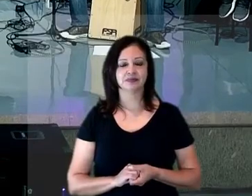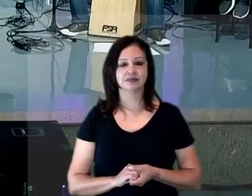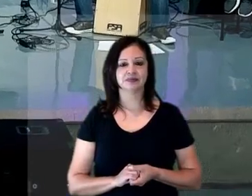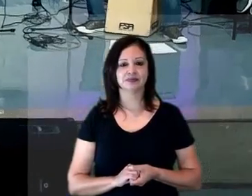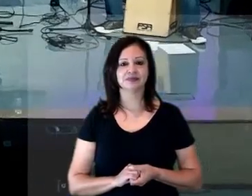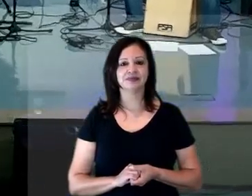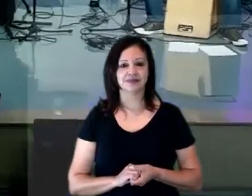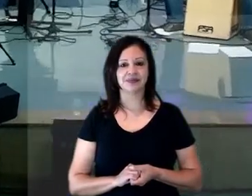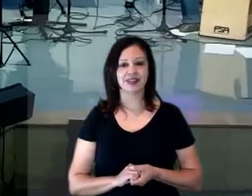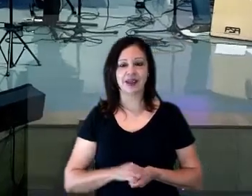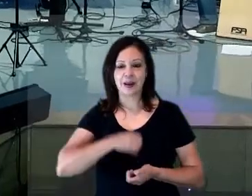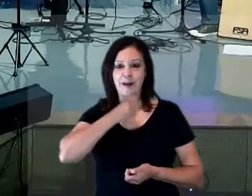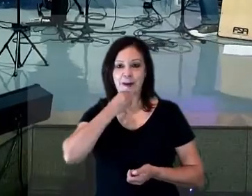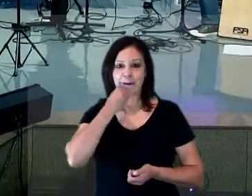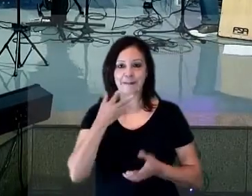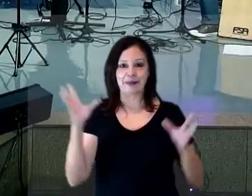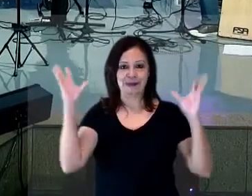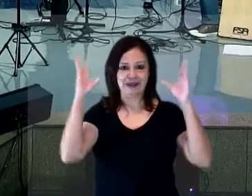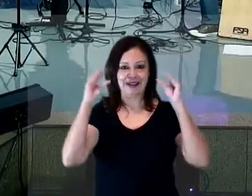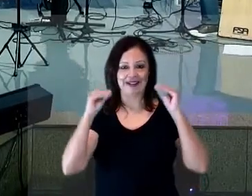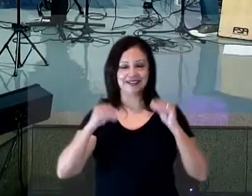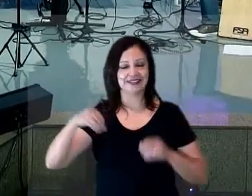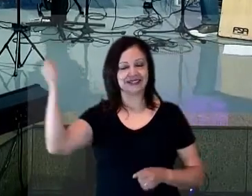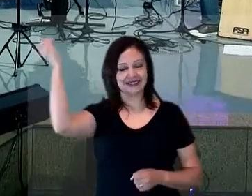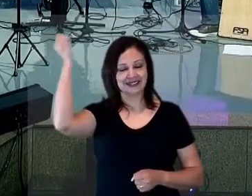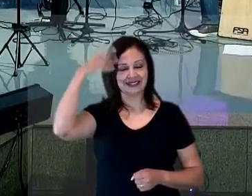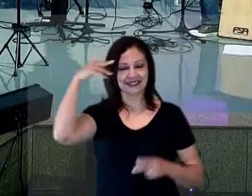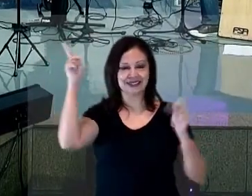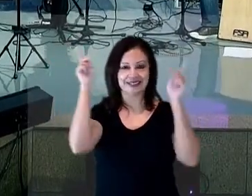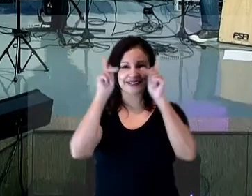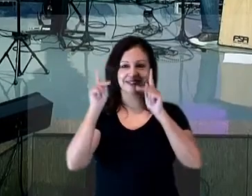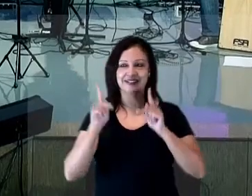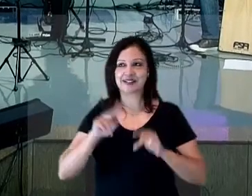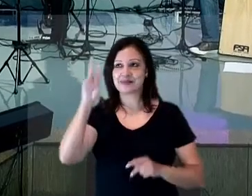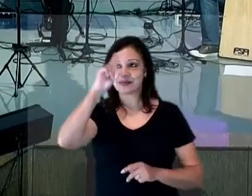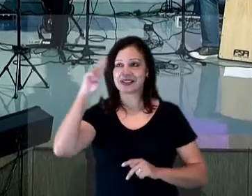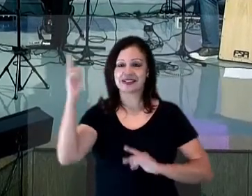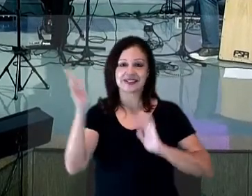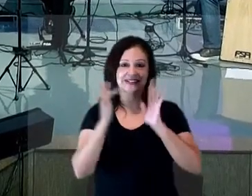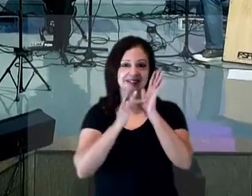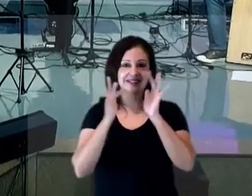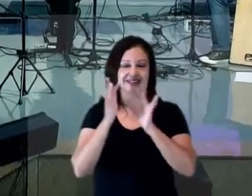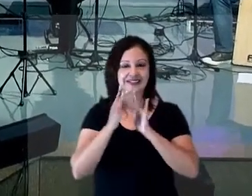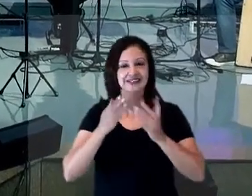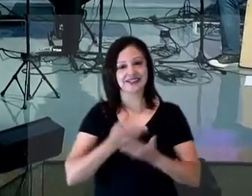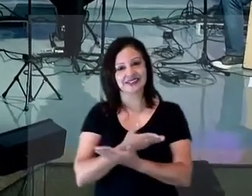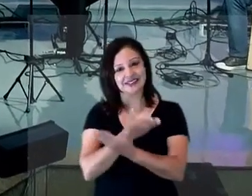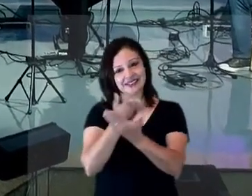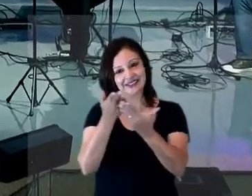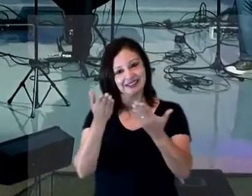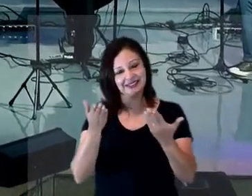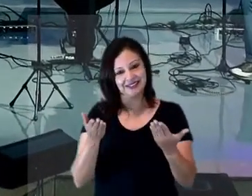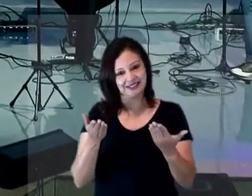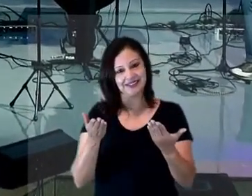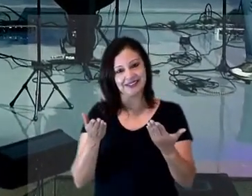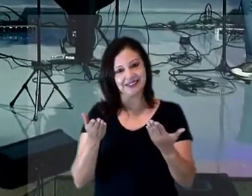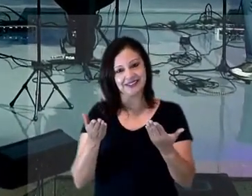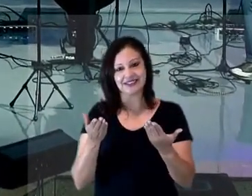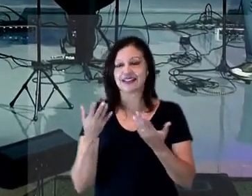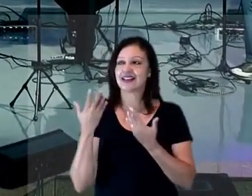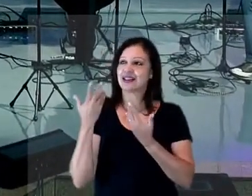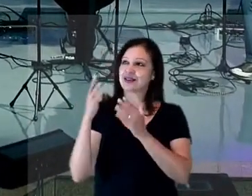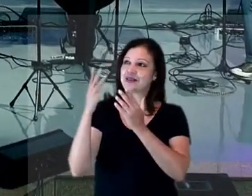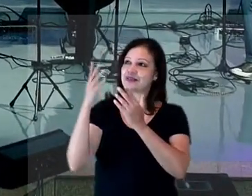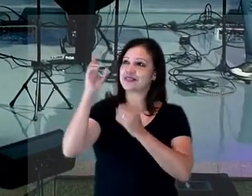Olá, queridos, muito boa noite. Que a graça e a paz do nosso Senhor Jesus Cristo seja com a sua vida. Te louvamos,